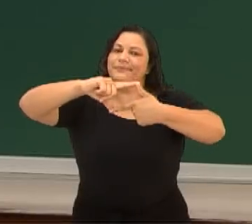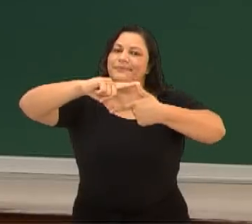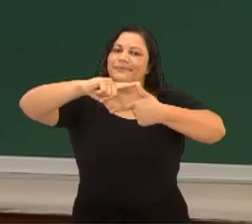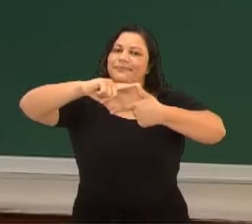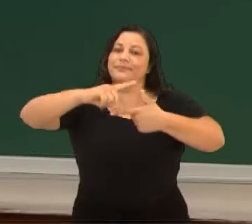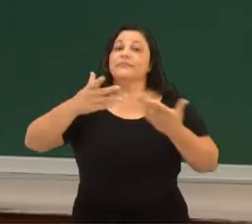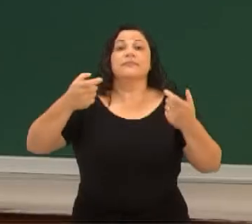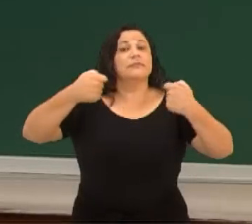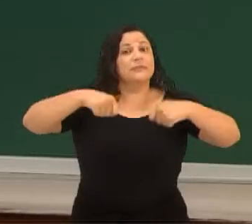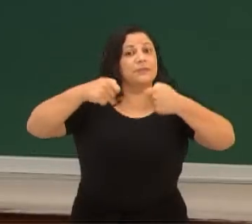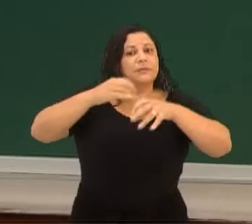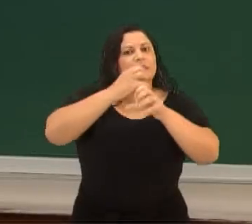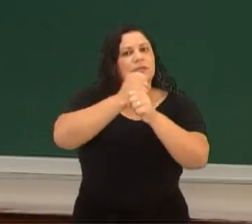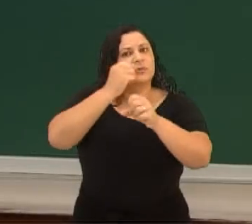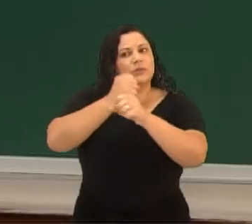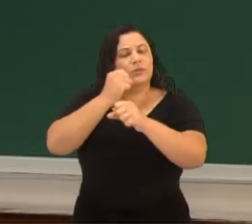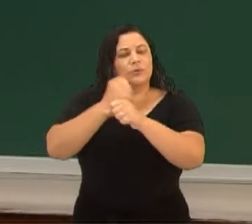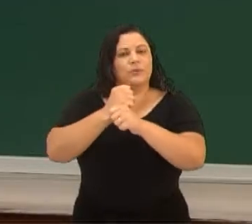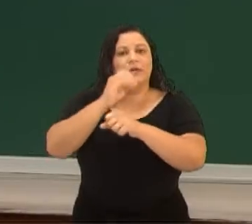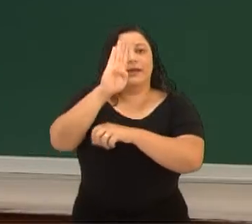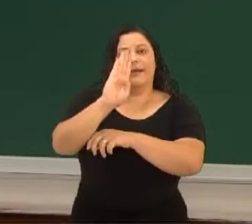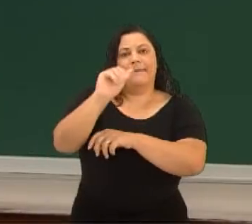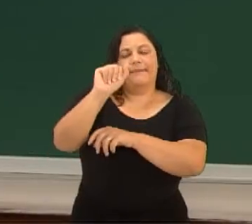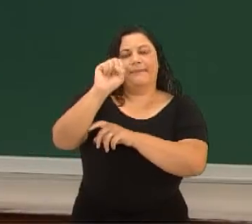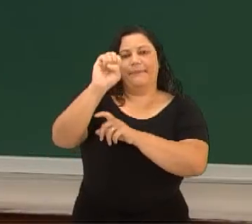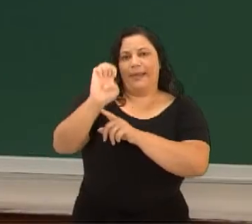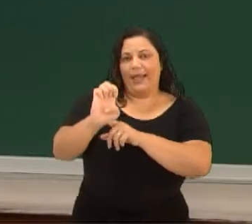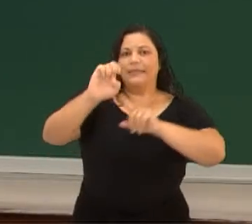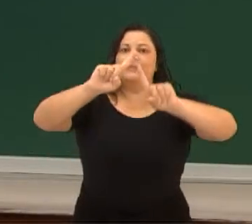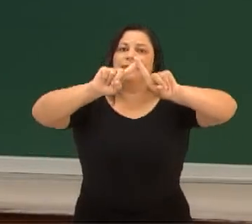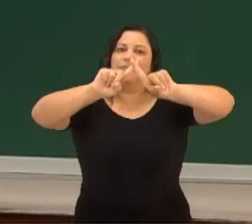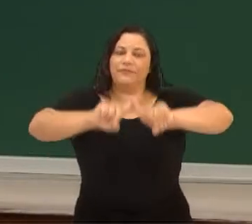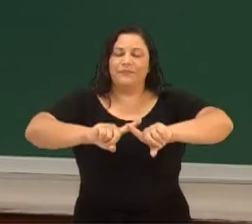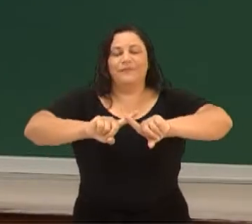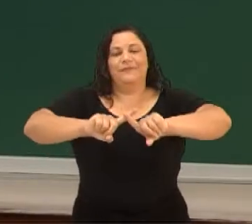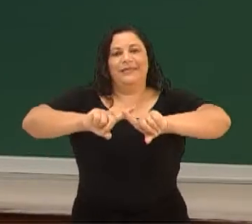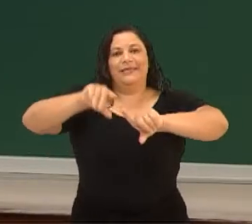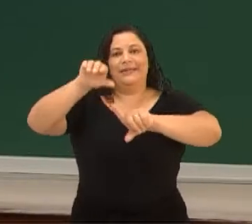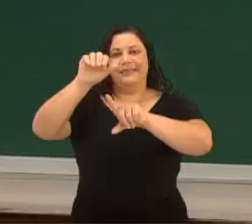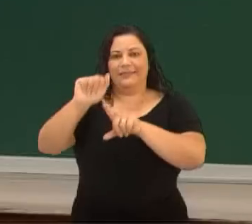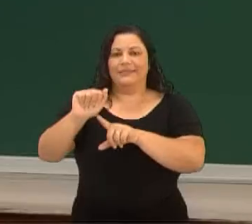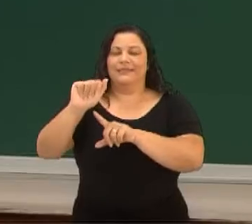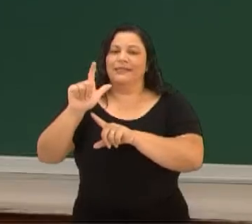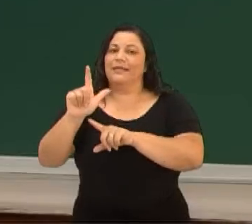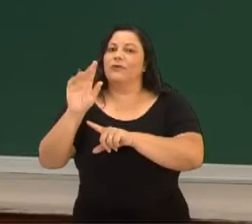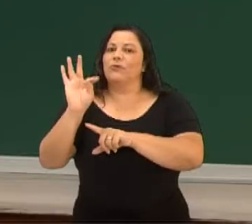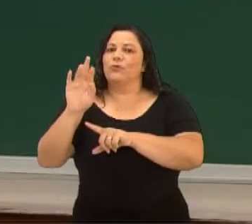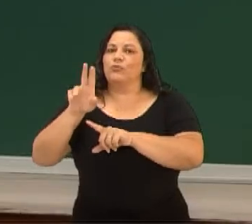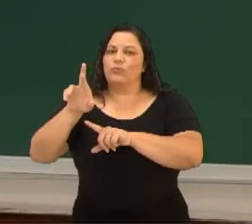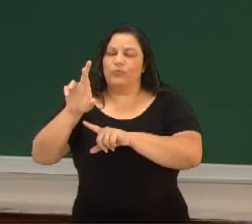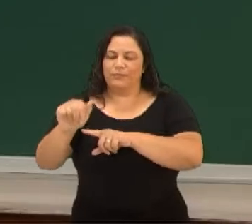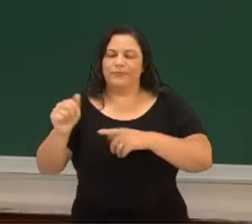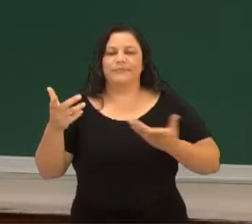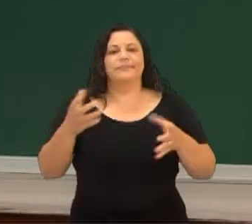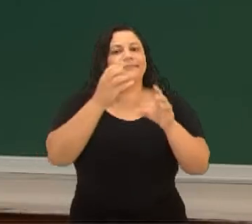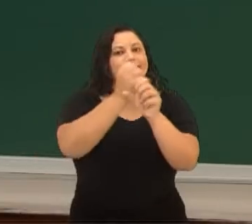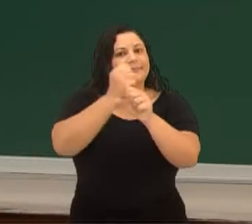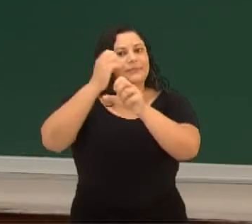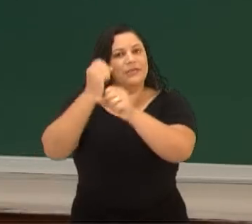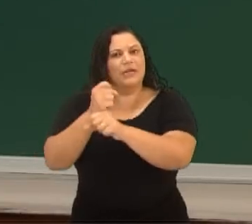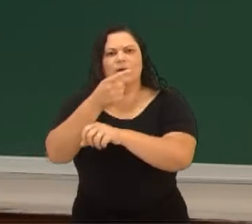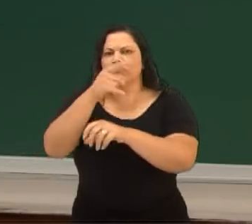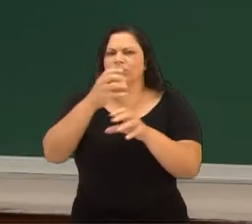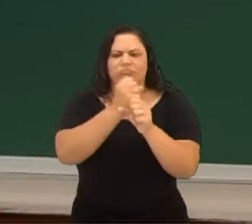Então, nós precisamos calcular a base vezes a altura. Tranquilo? Então, calculando ali, a prof não vai